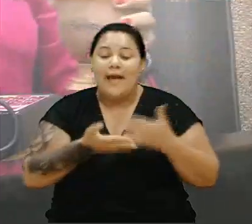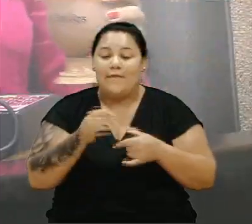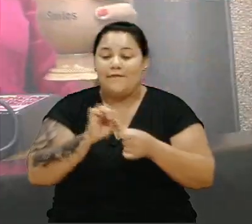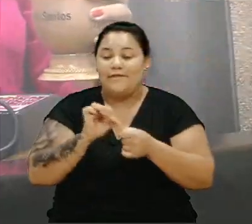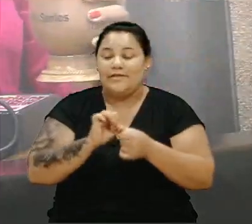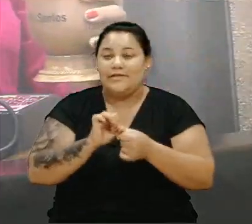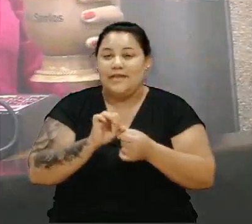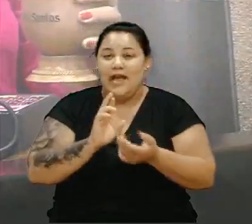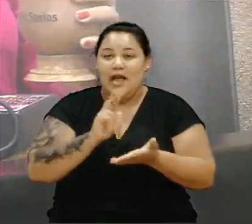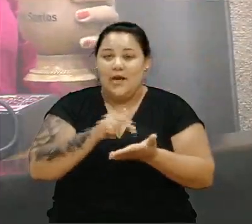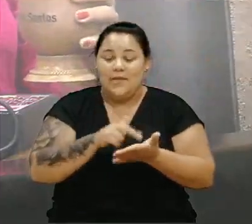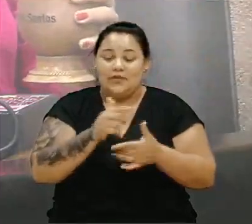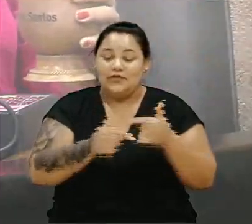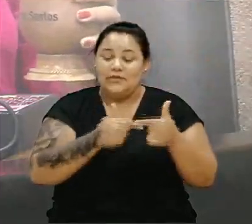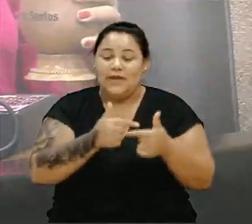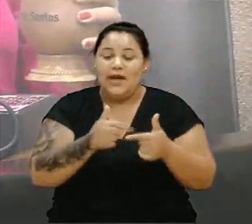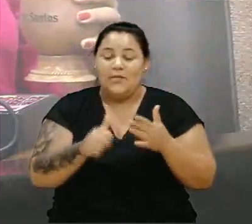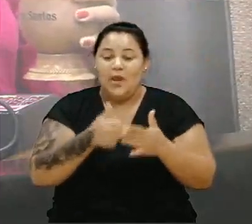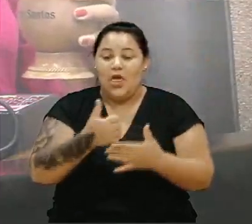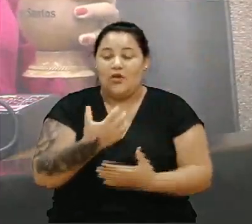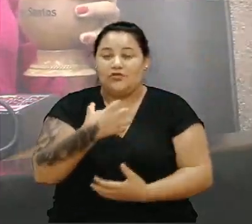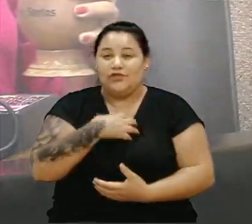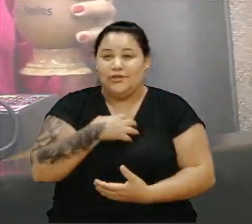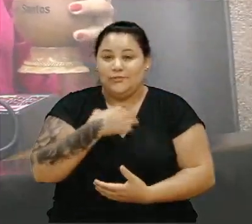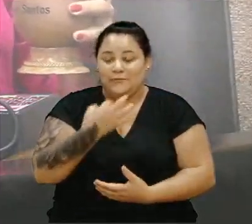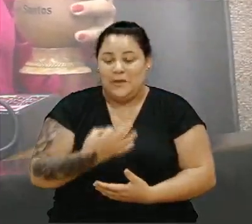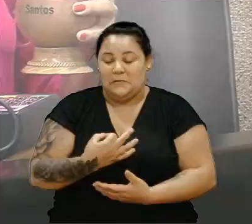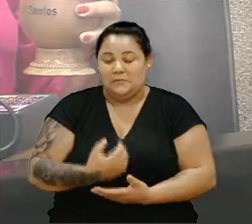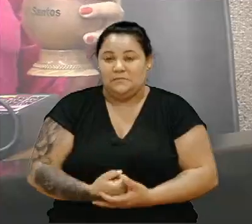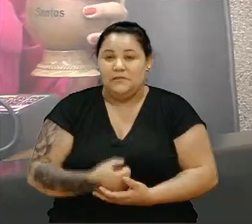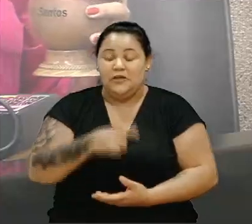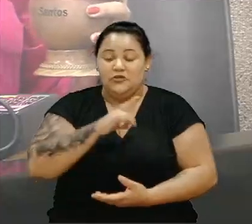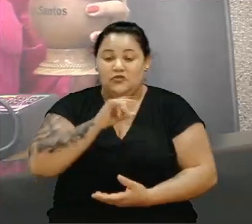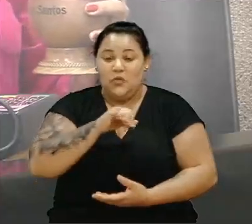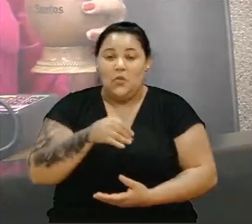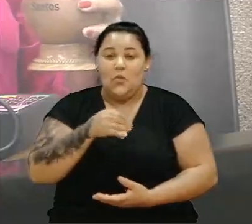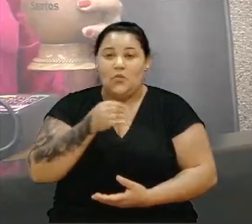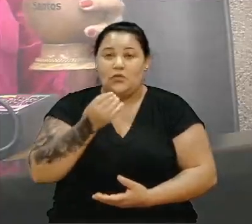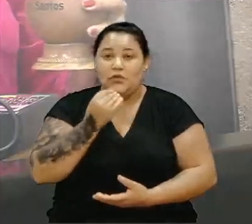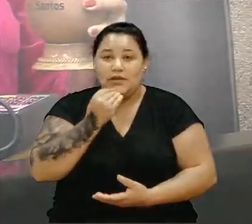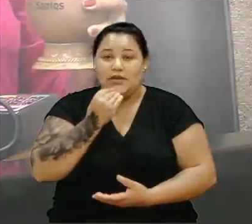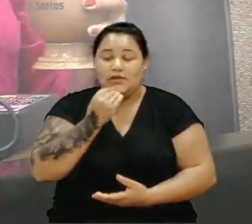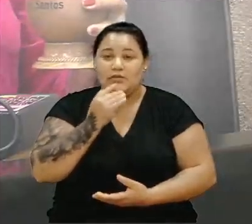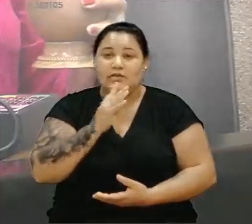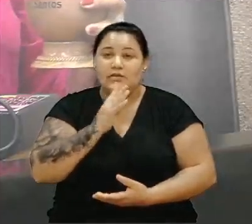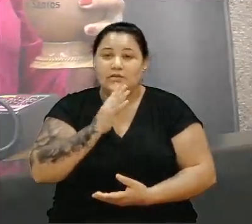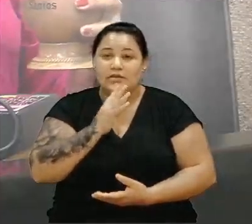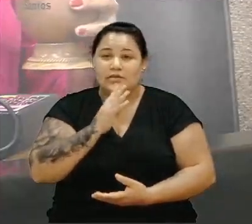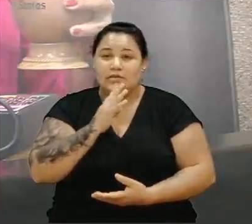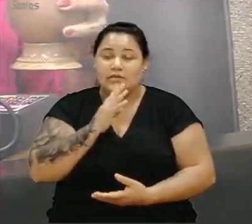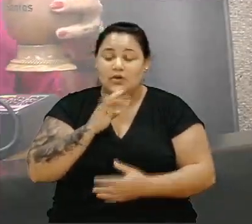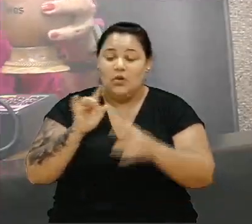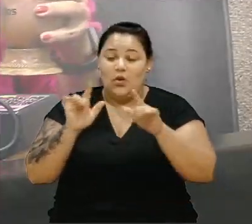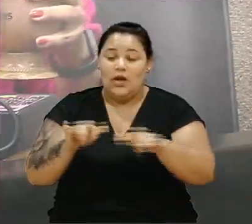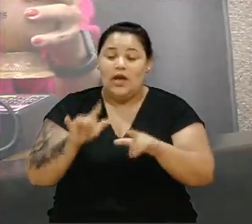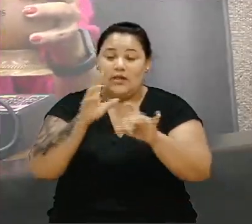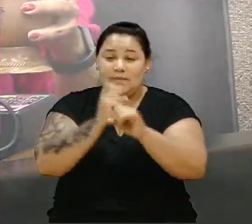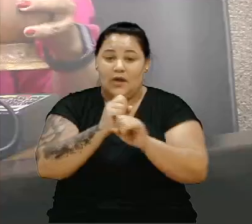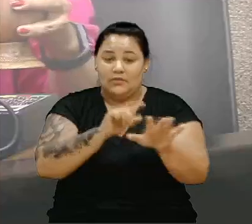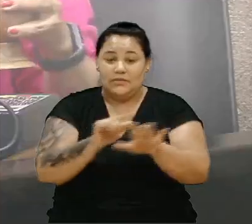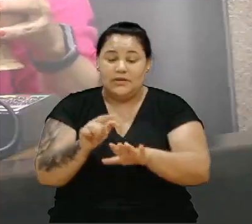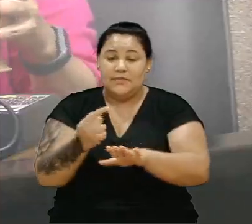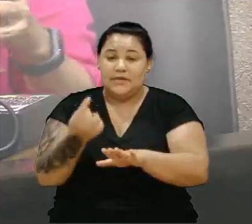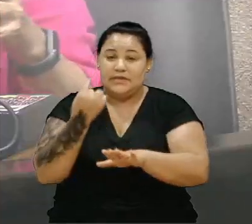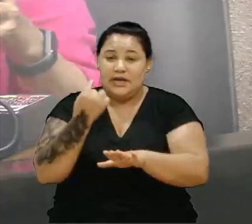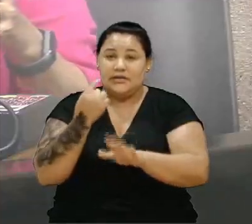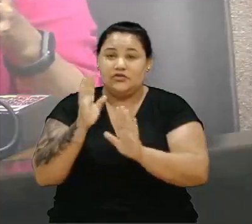realmente o trabalho da melhor maneira possível. Tive a oportunidade de conhecer o Departamento de Proteção Animal na semana passada, fui